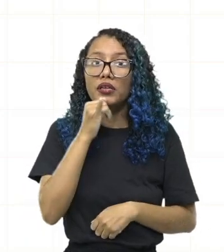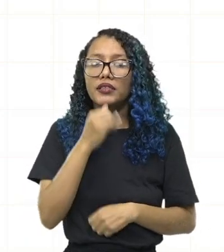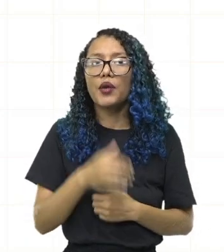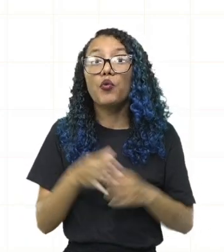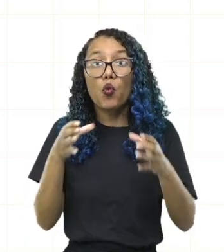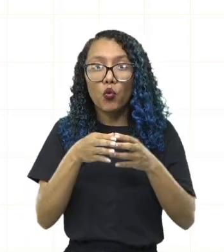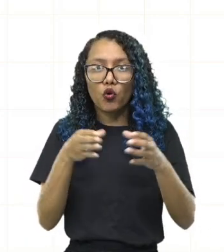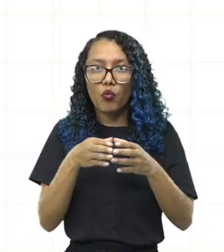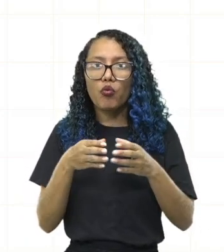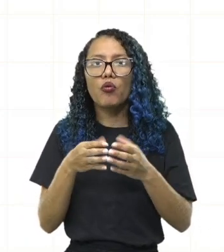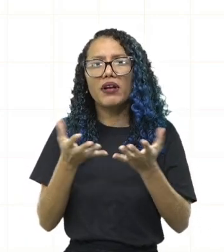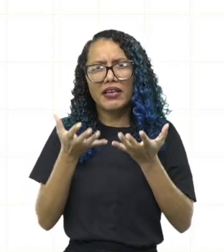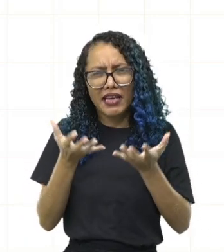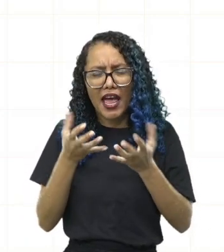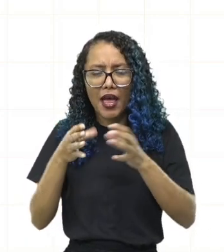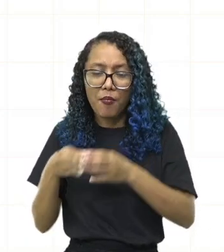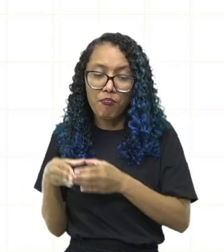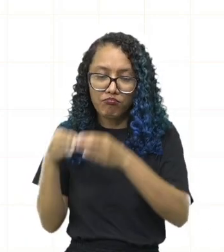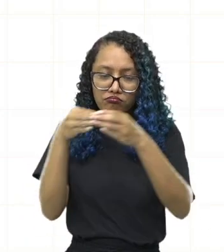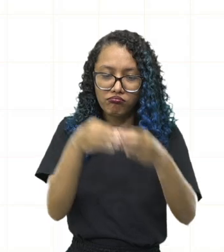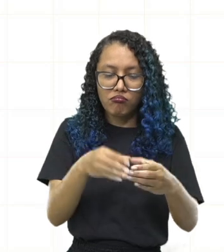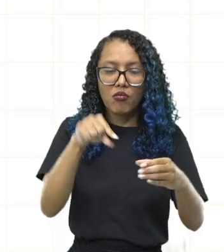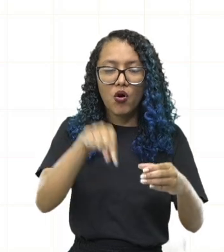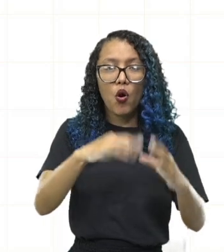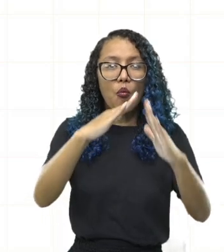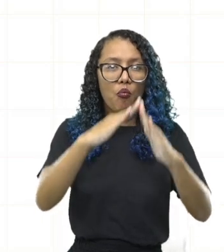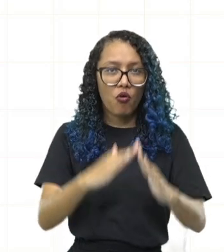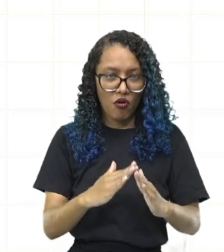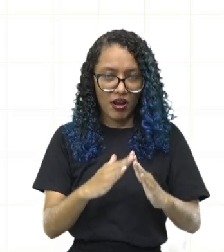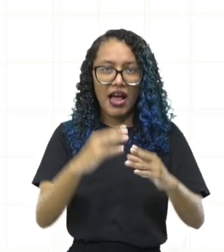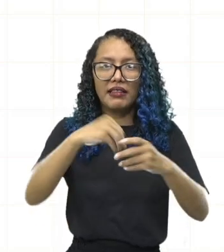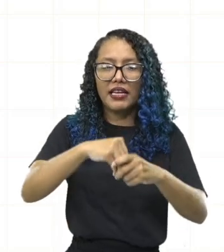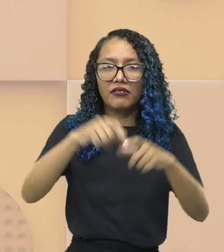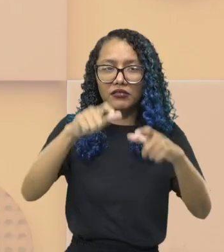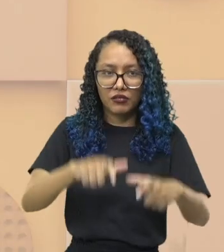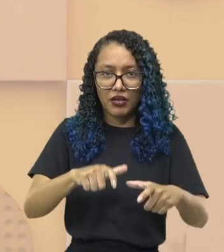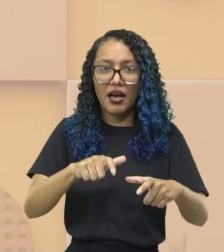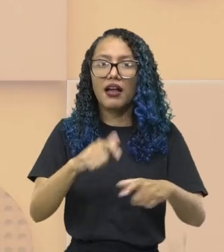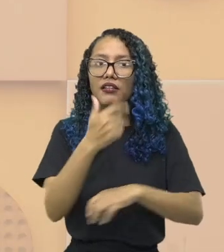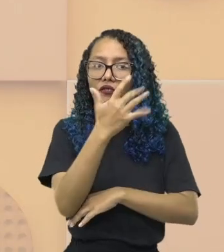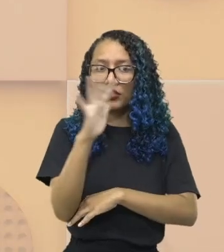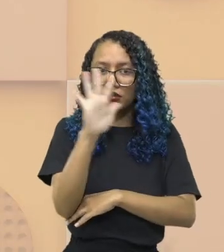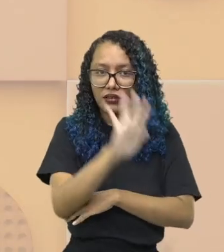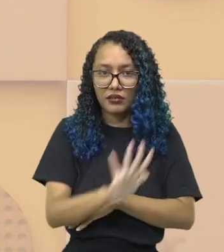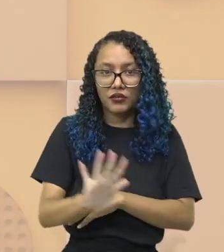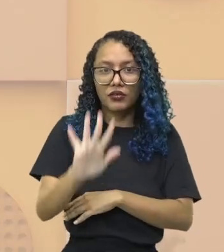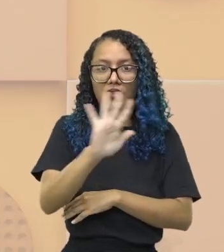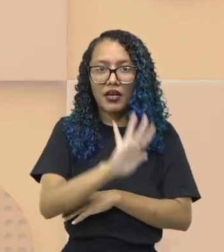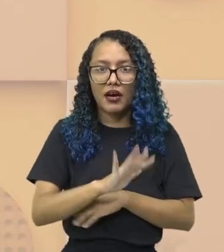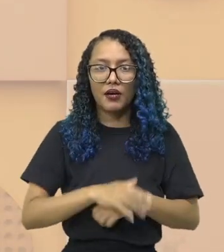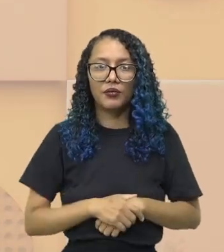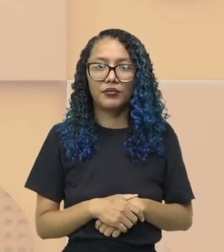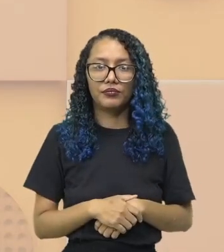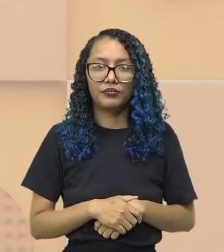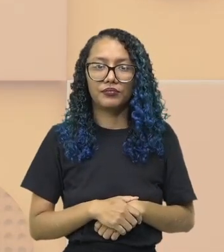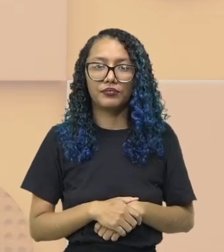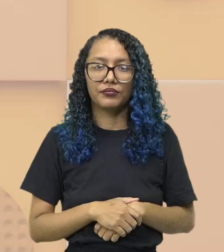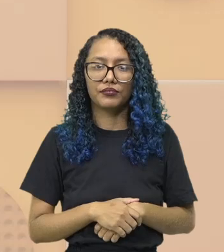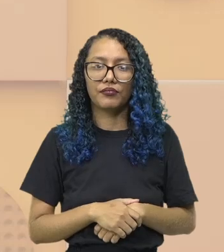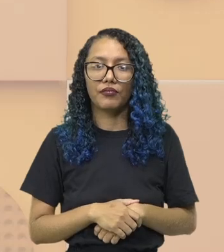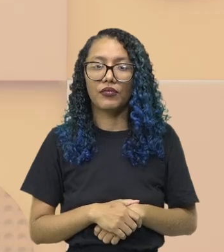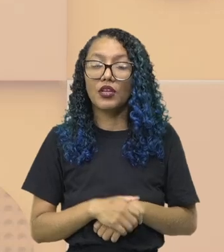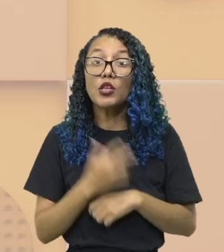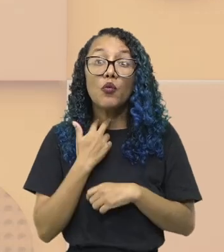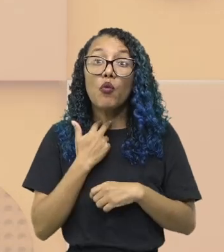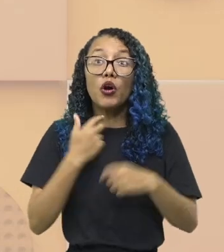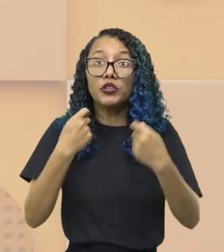área, para esse espaço, para essa unidade de uso sustentável, dentro dessa categoria de floresta nacional, mas a população ela já tem que estar